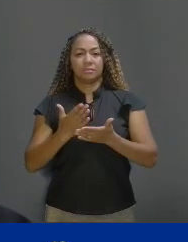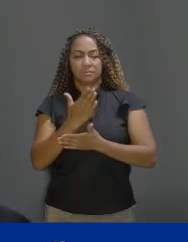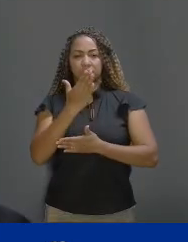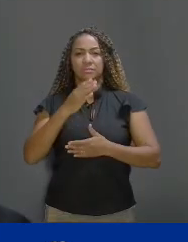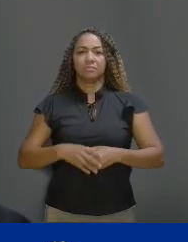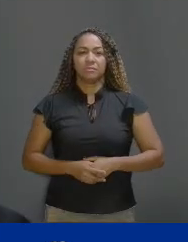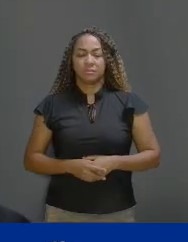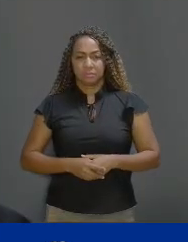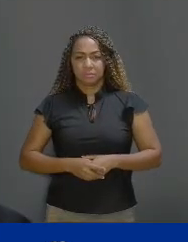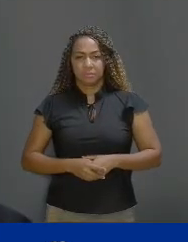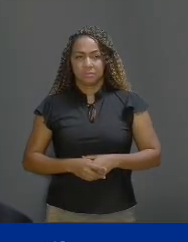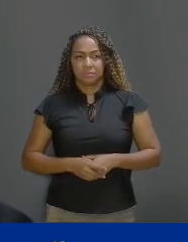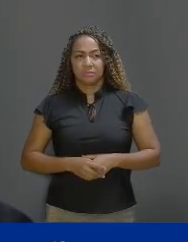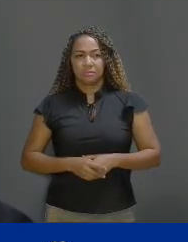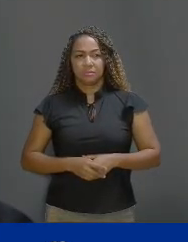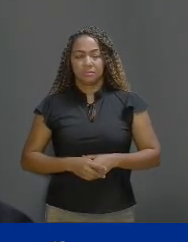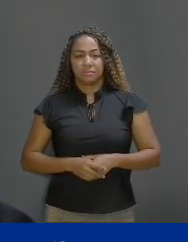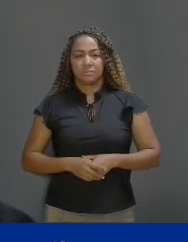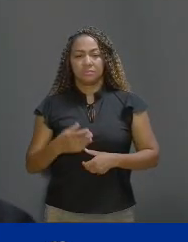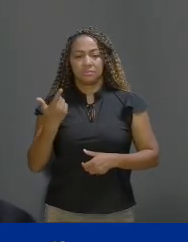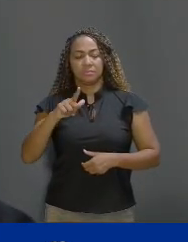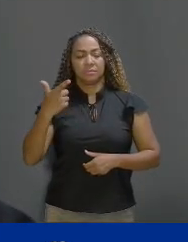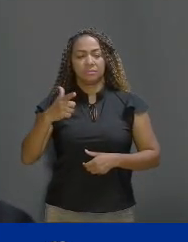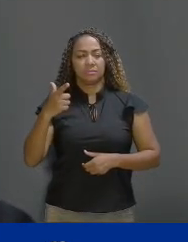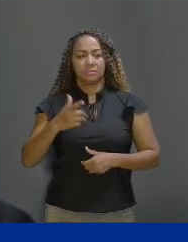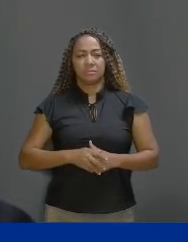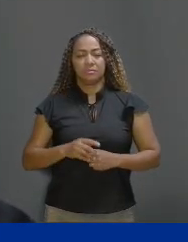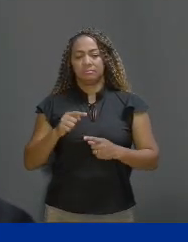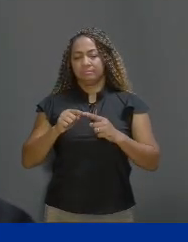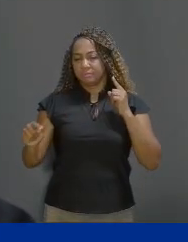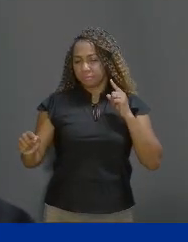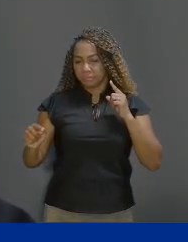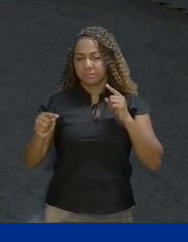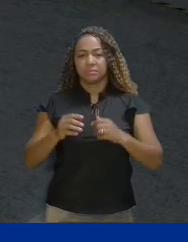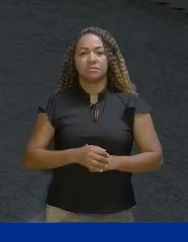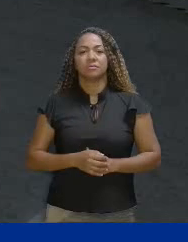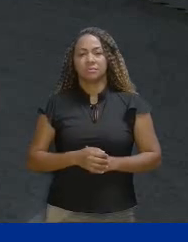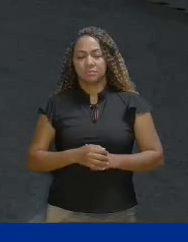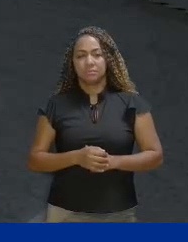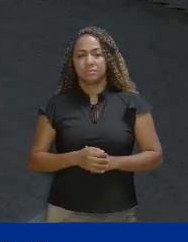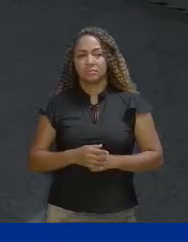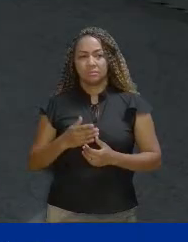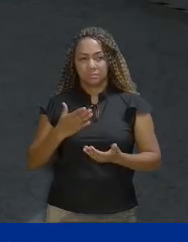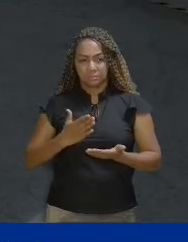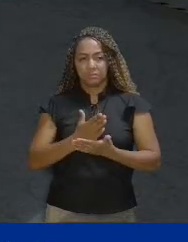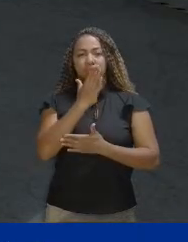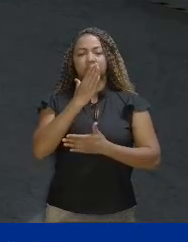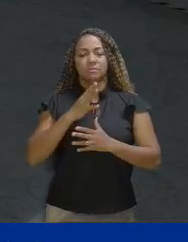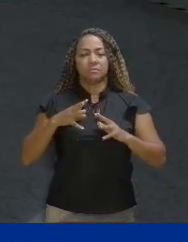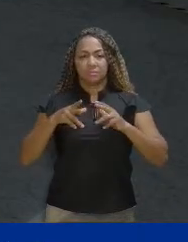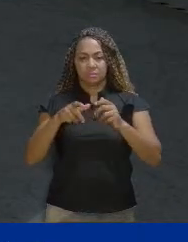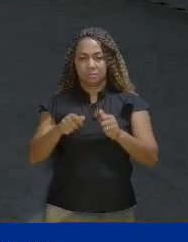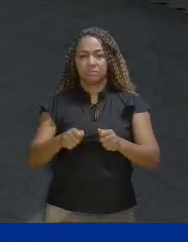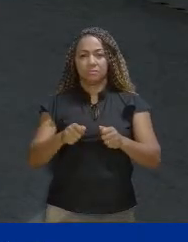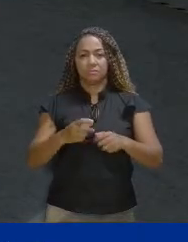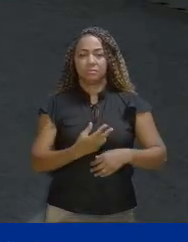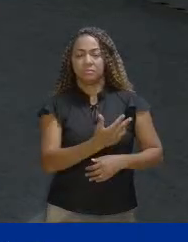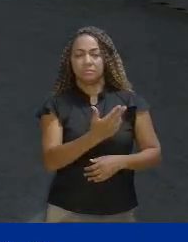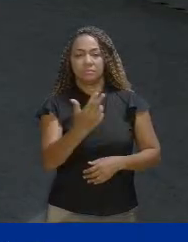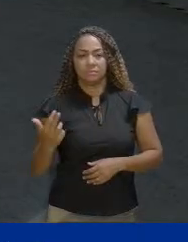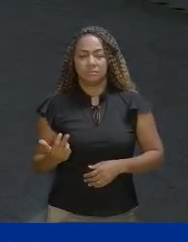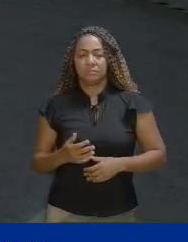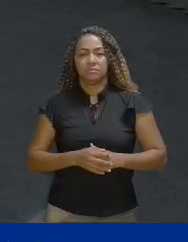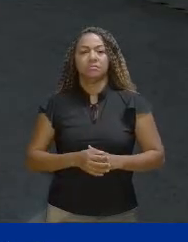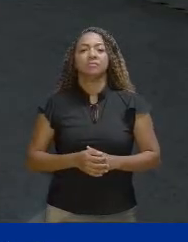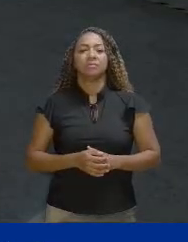clara, tem cabelos parcialmente grisalhos, curto, olhos amendoados, castanhos escuros, nariz afilado e traje toga preta.